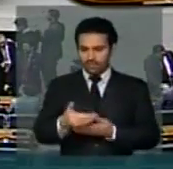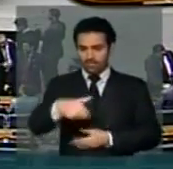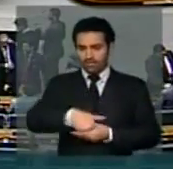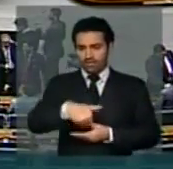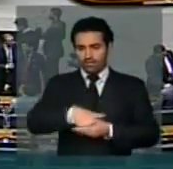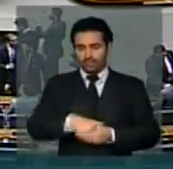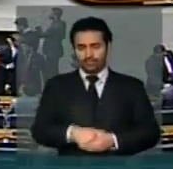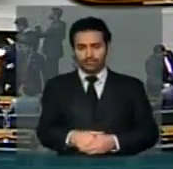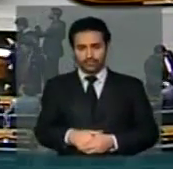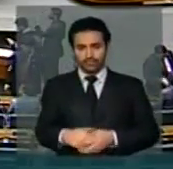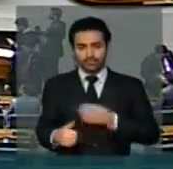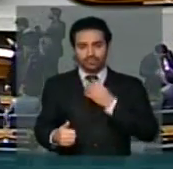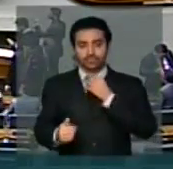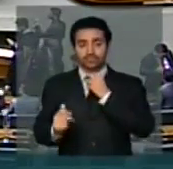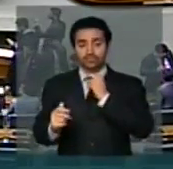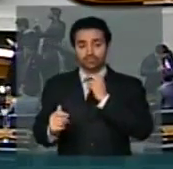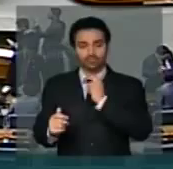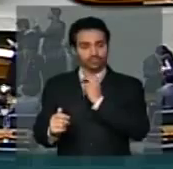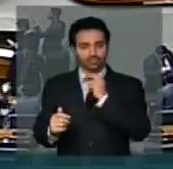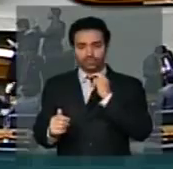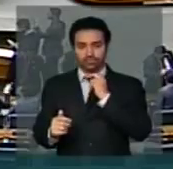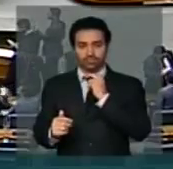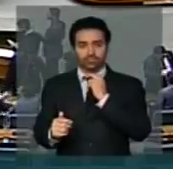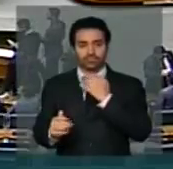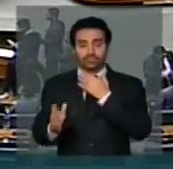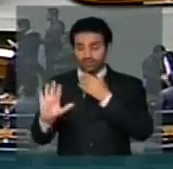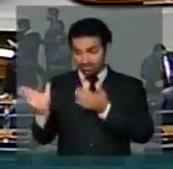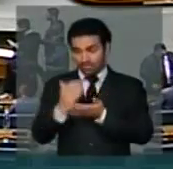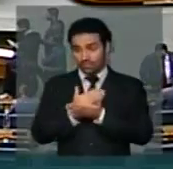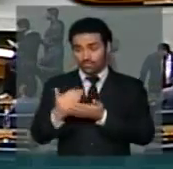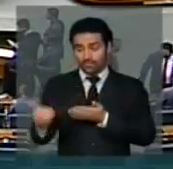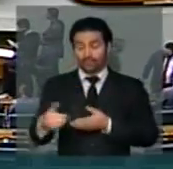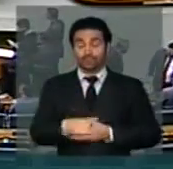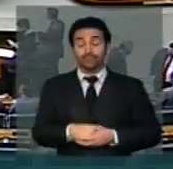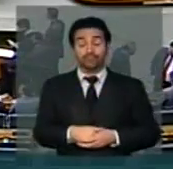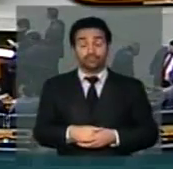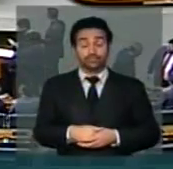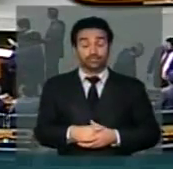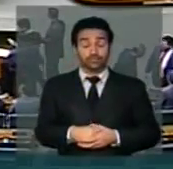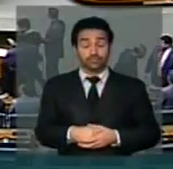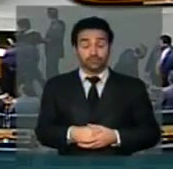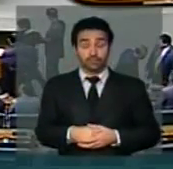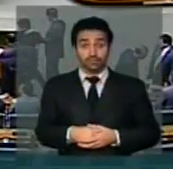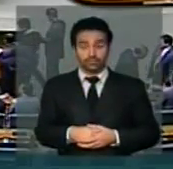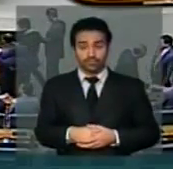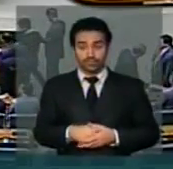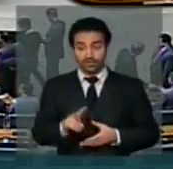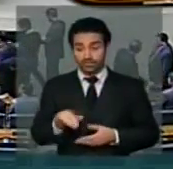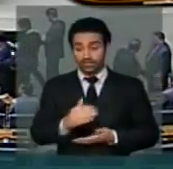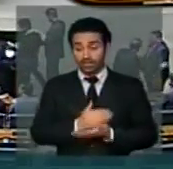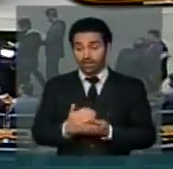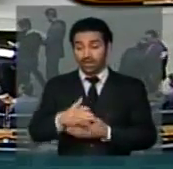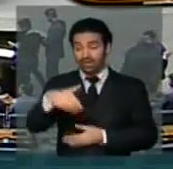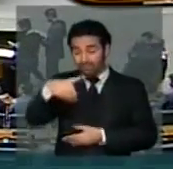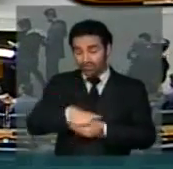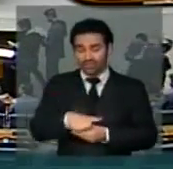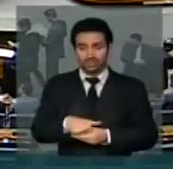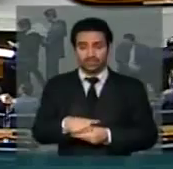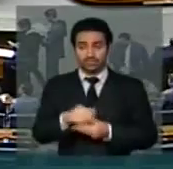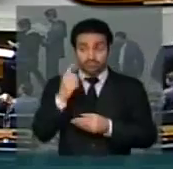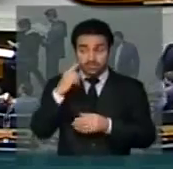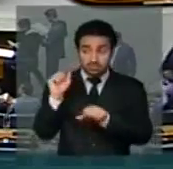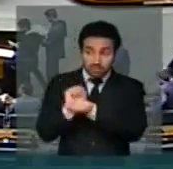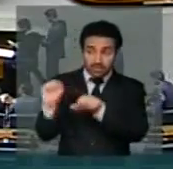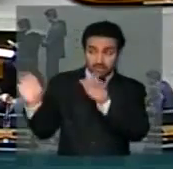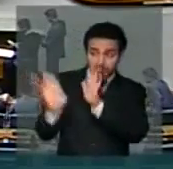do dia. Já iniciamos, deputado, já iniciamos a gabinetes. Ordem. Deputado Daniel Almeida, vamos iniciar a votação assim que atingir o quórum. Perfeito.